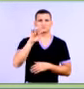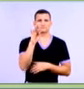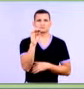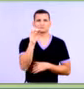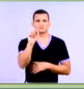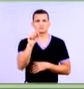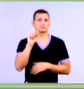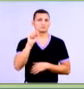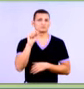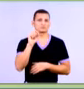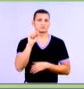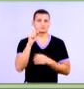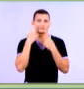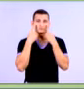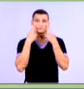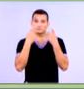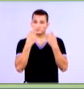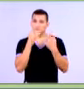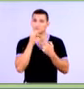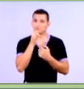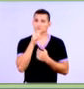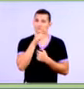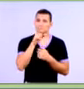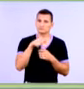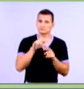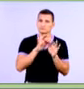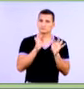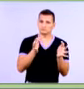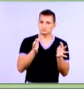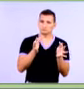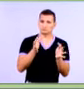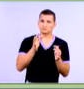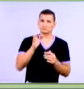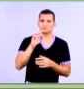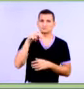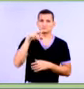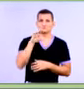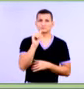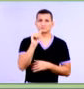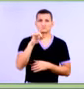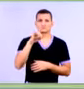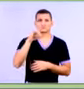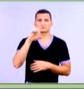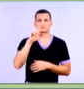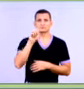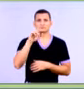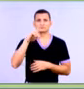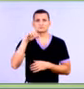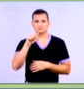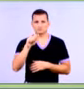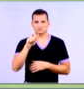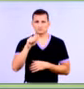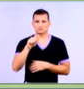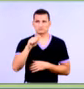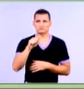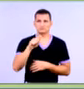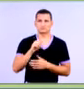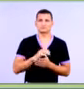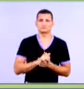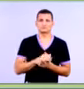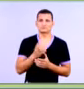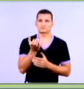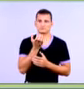que interessa é o seguinte, se ela é simplesmente encadeada, eu vou pelo próximo. Então, se eu quero um elemento que está